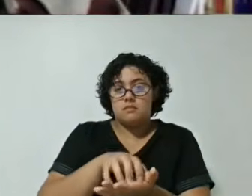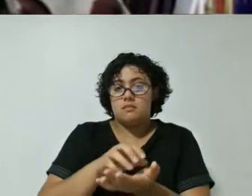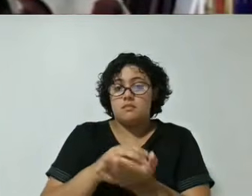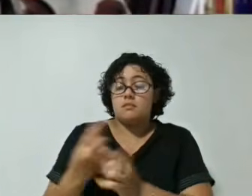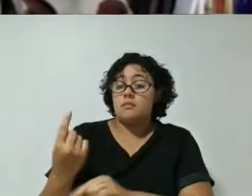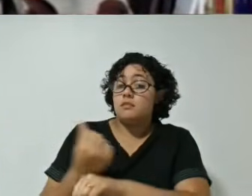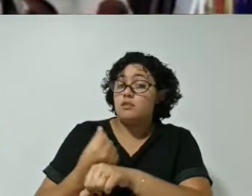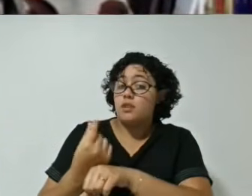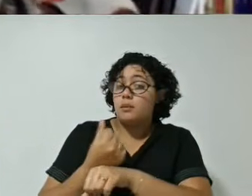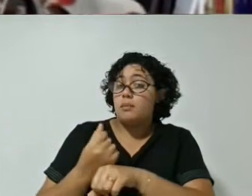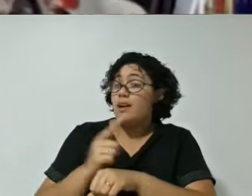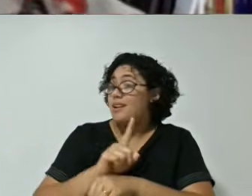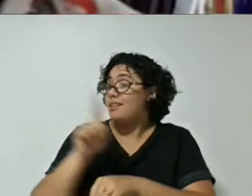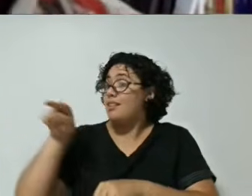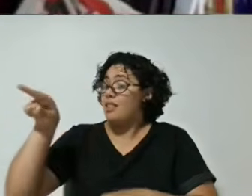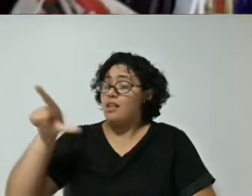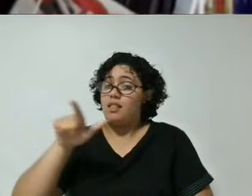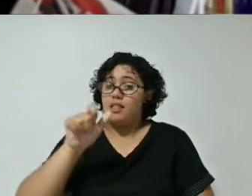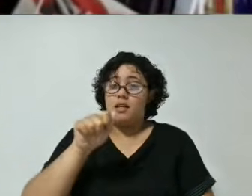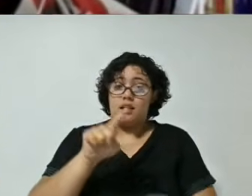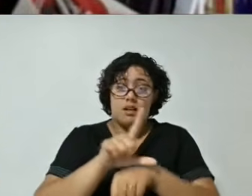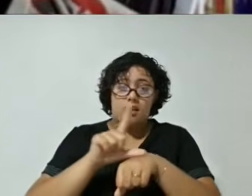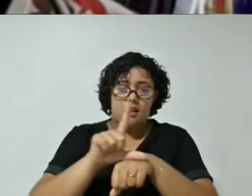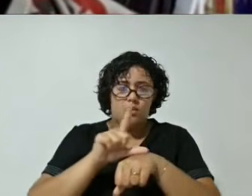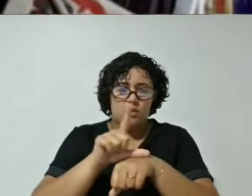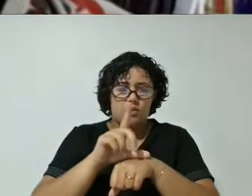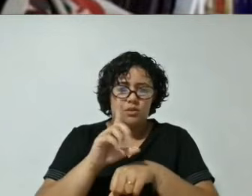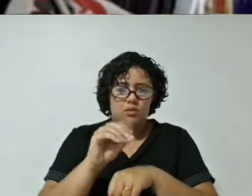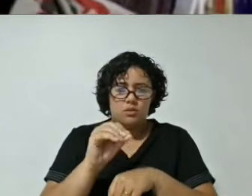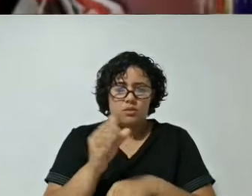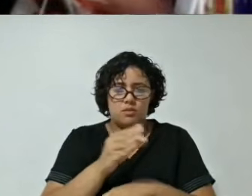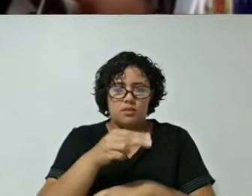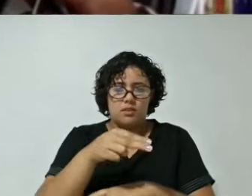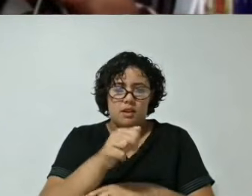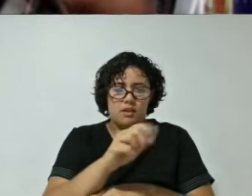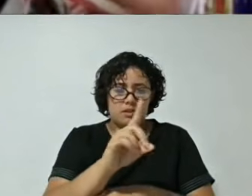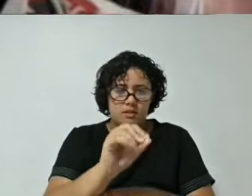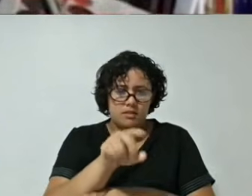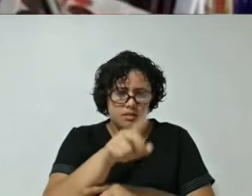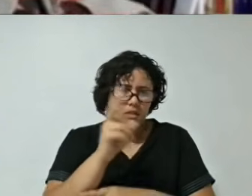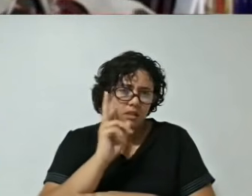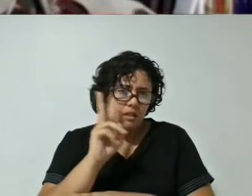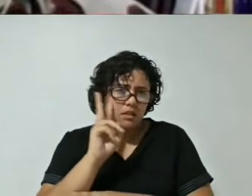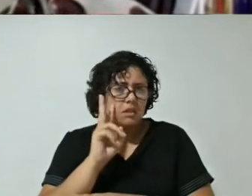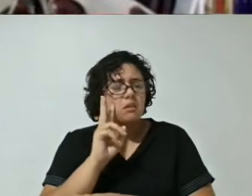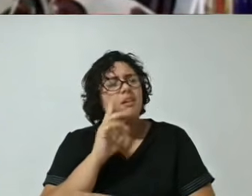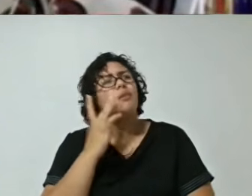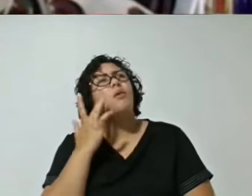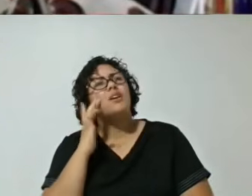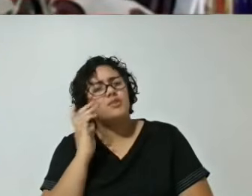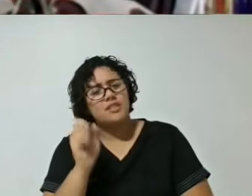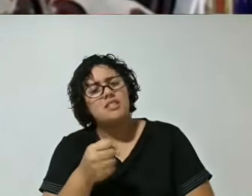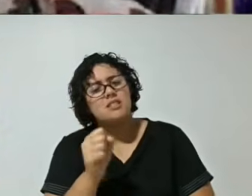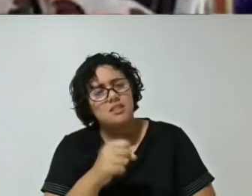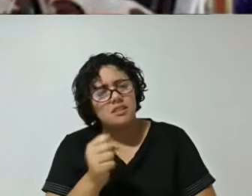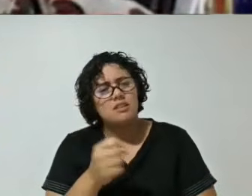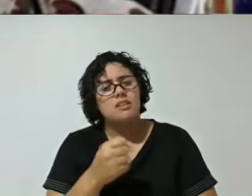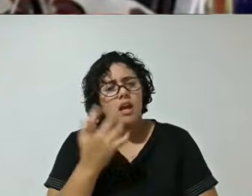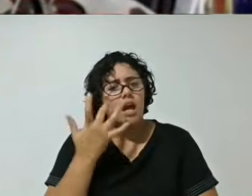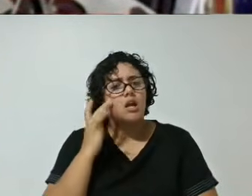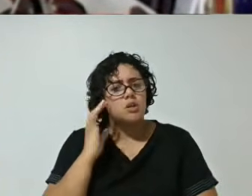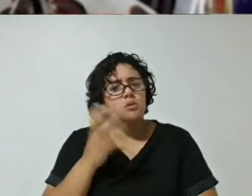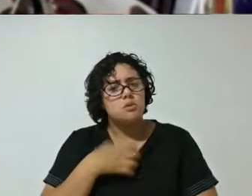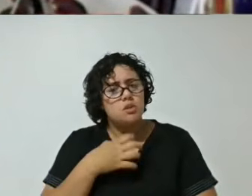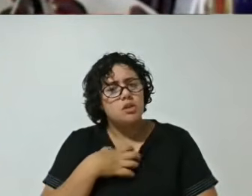para a Lagoa do Nada. Era isso mesmo? Você lembra disso? Eu acredito que sim. Eu acho que era desse jeito.